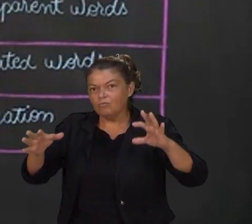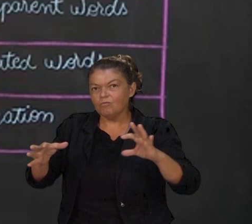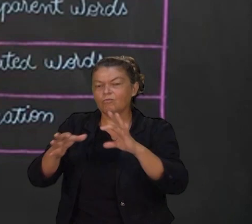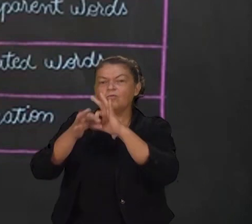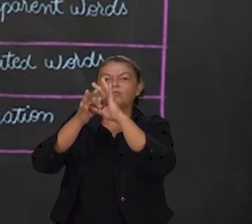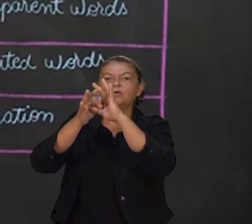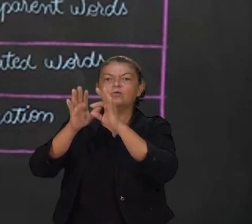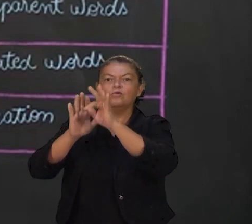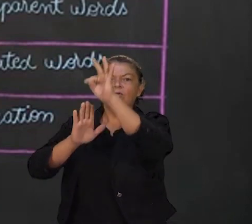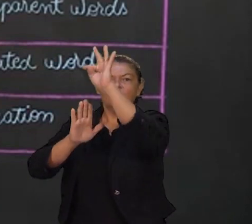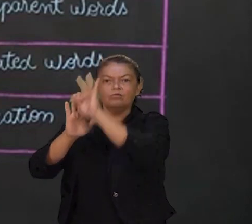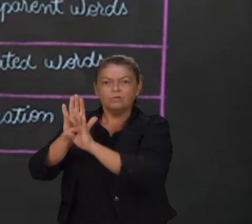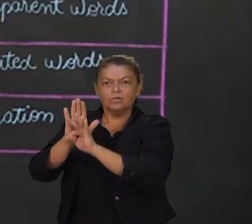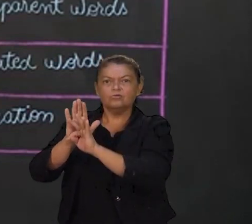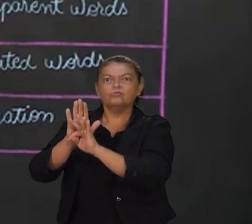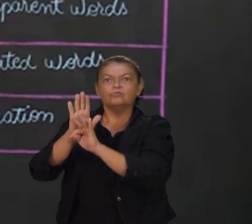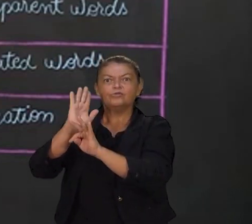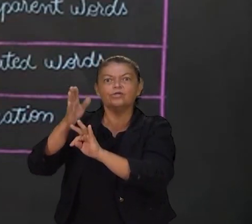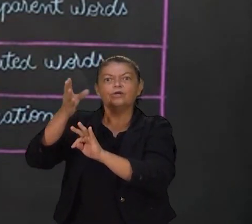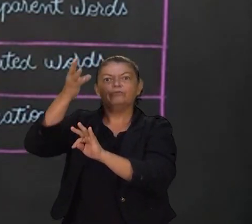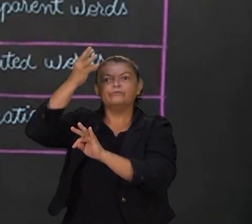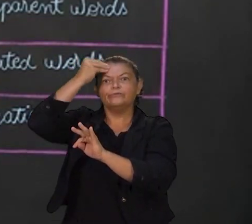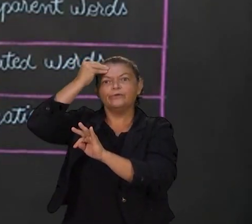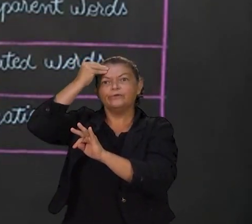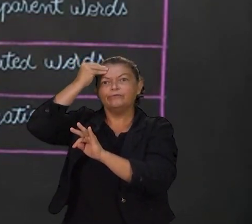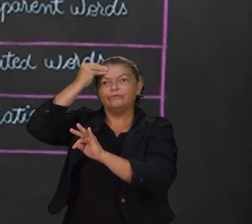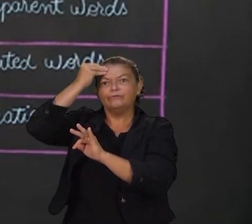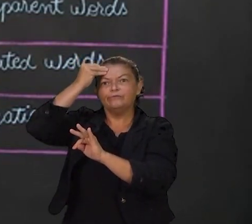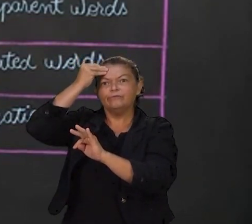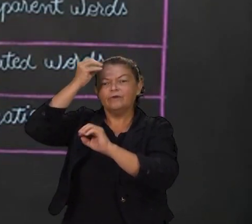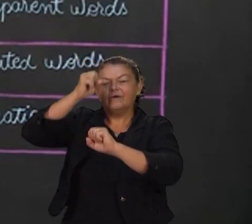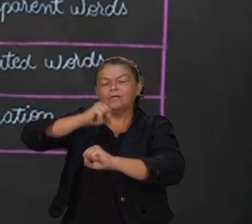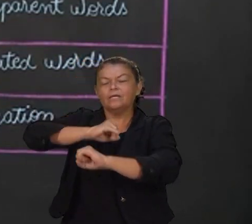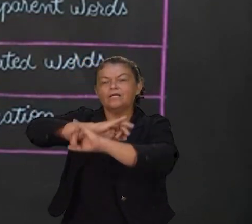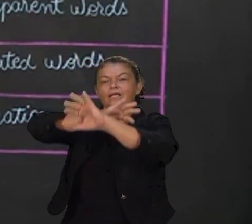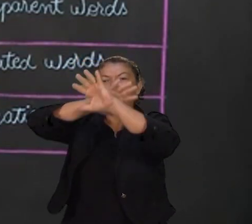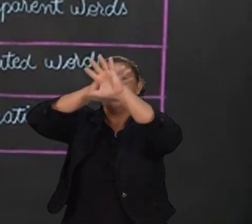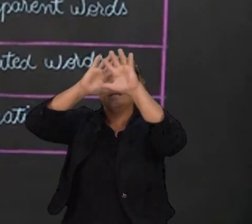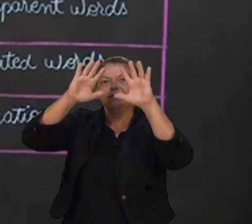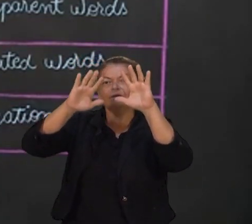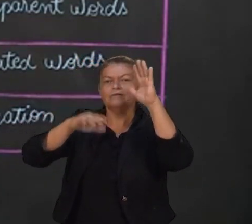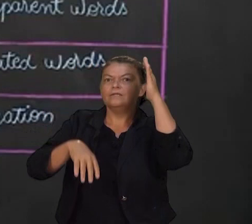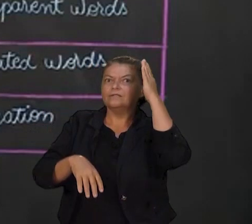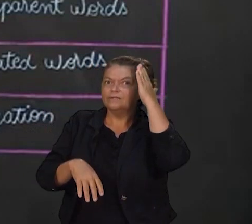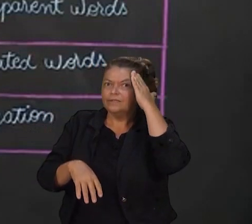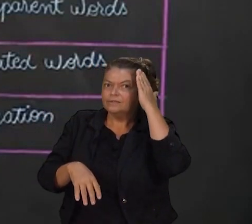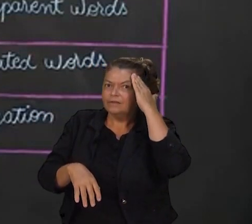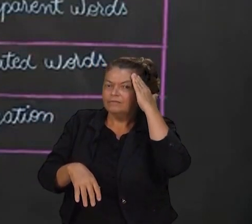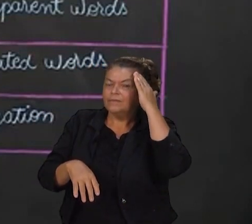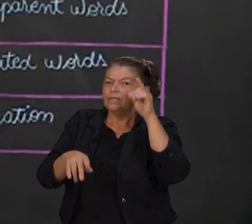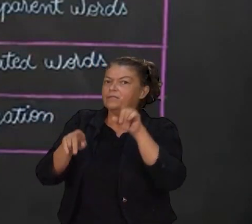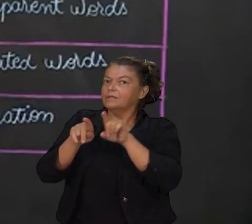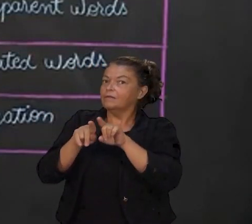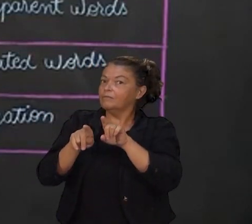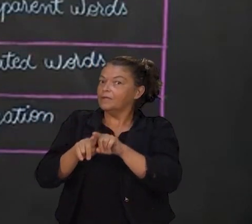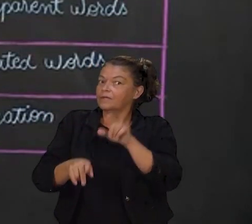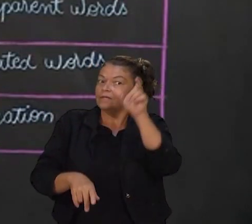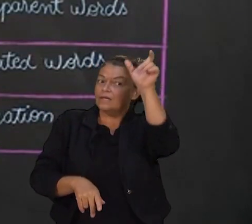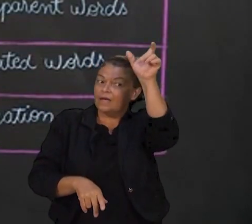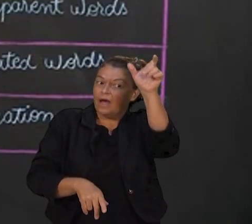saí do inicial. Sei que se trata de um texto sobre o Titanic. E aí, vamos olhar